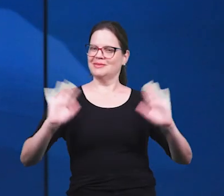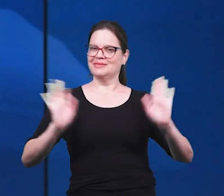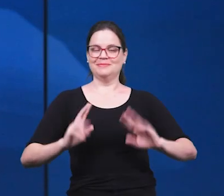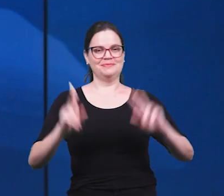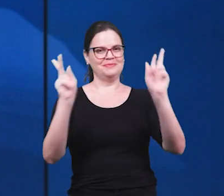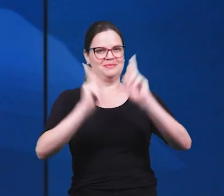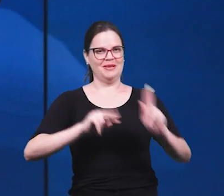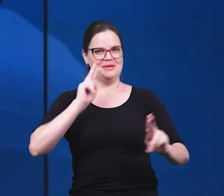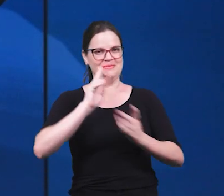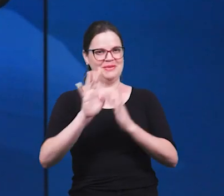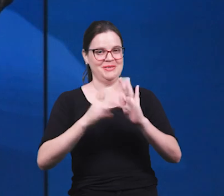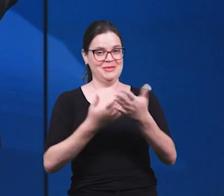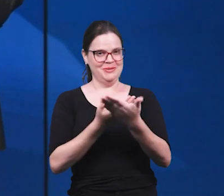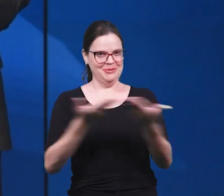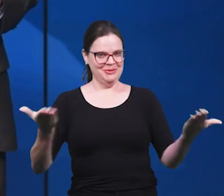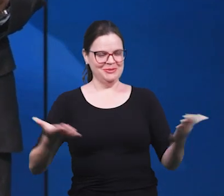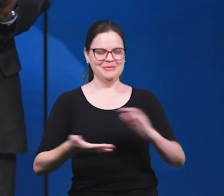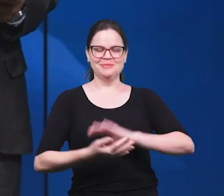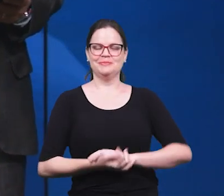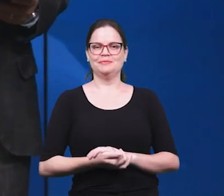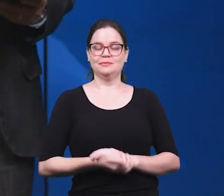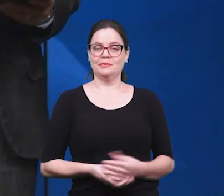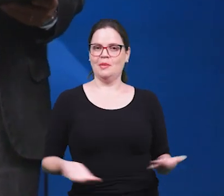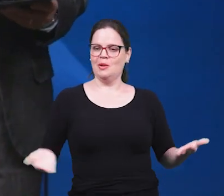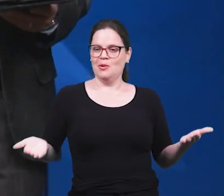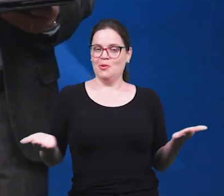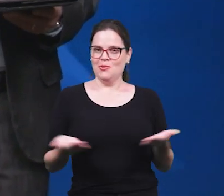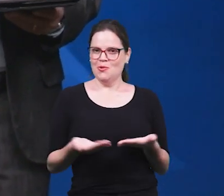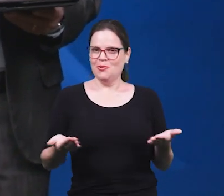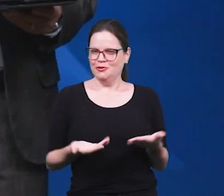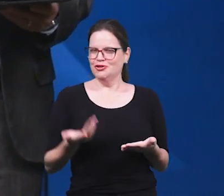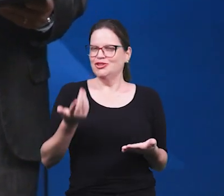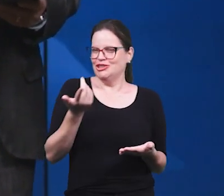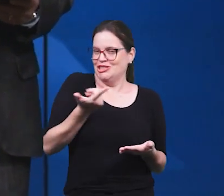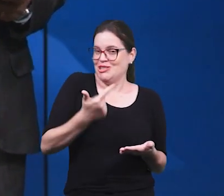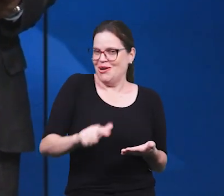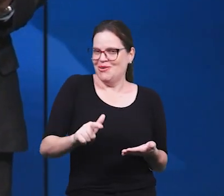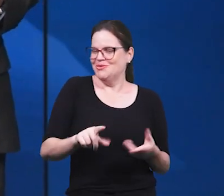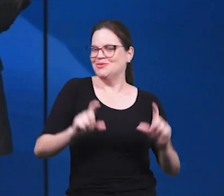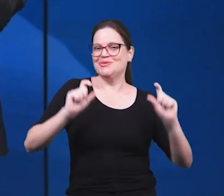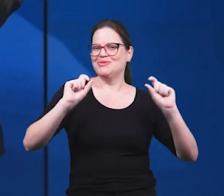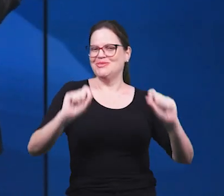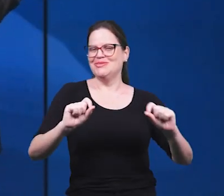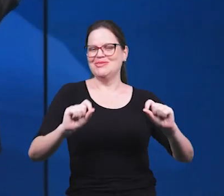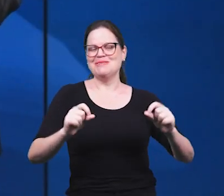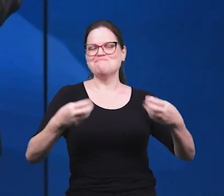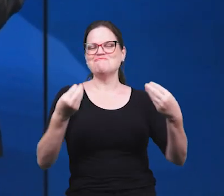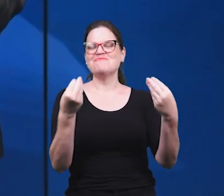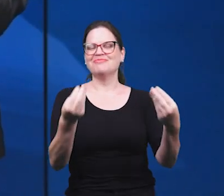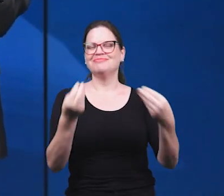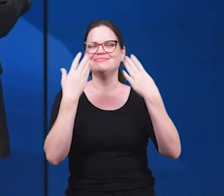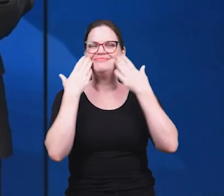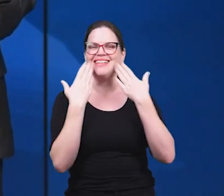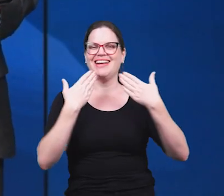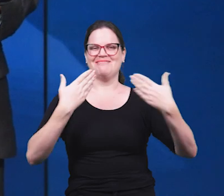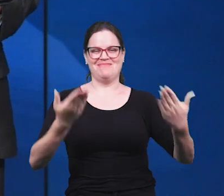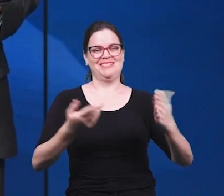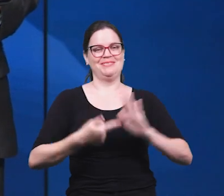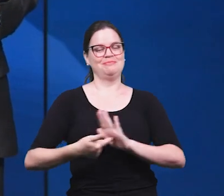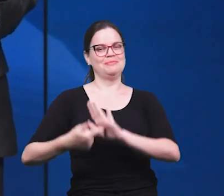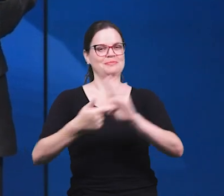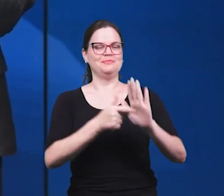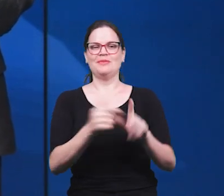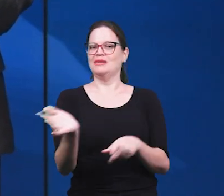eu saúdo todos com a paz do Senhor Jesus. Estamos aqui mais uma vez para nós apresentarmos a nossa primeira parte da Escola